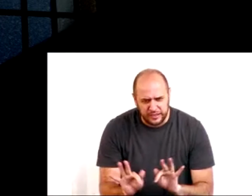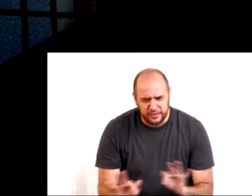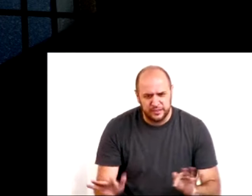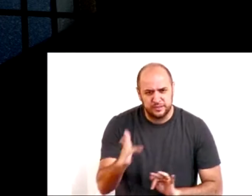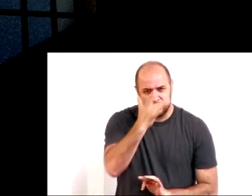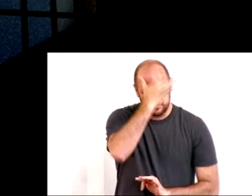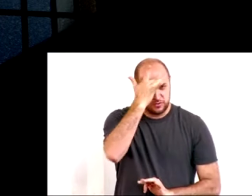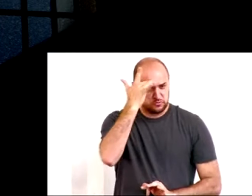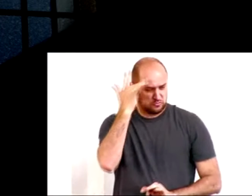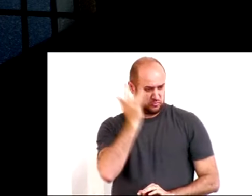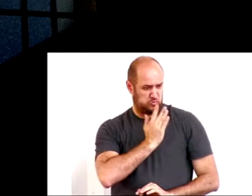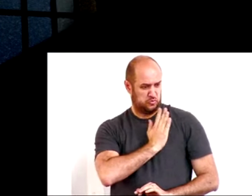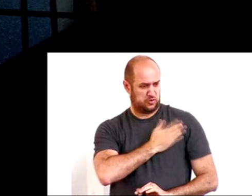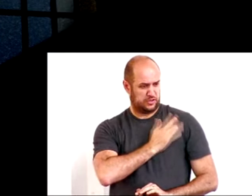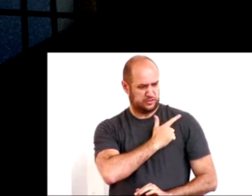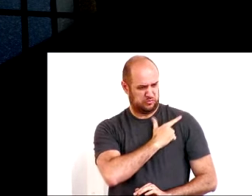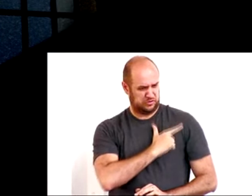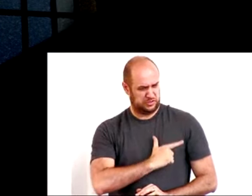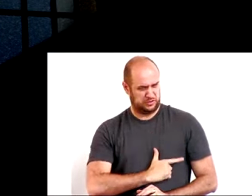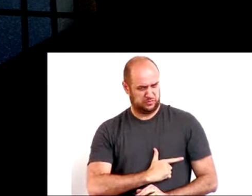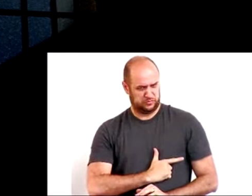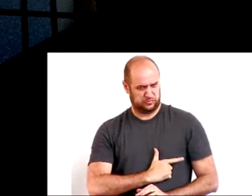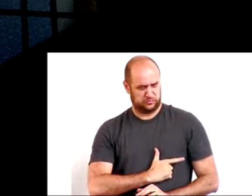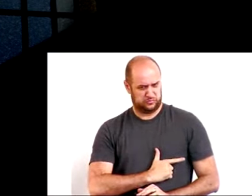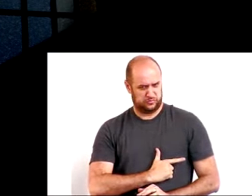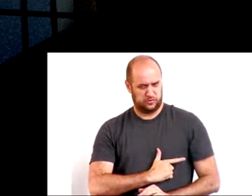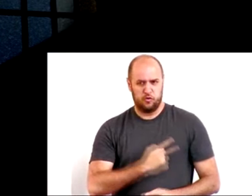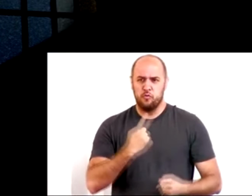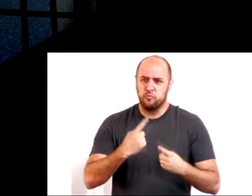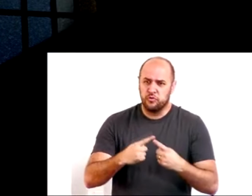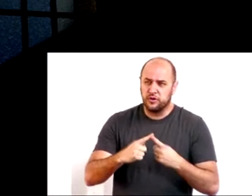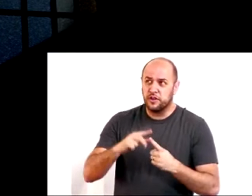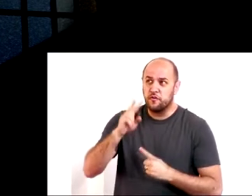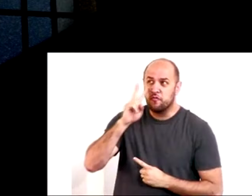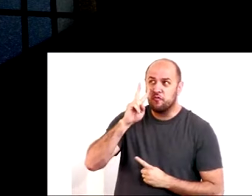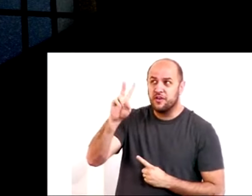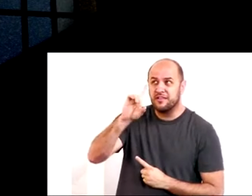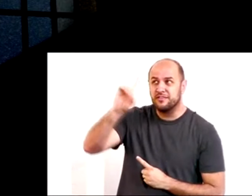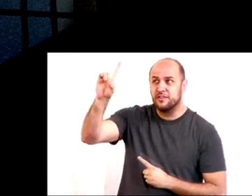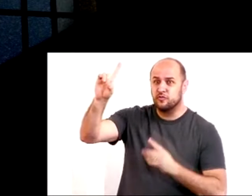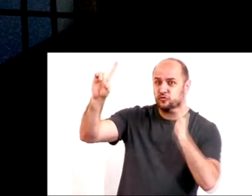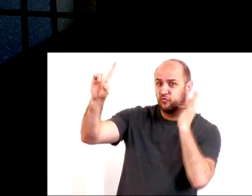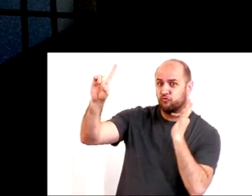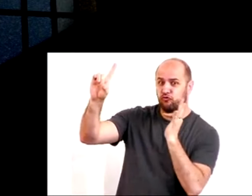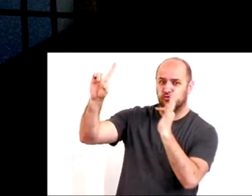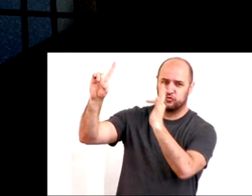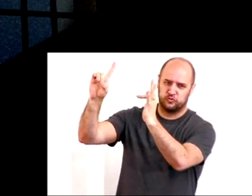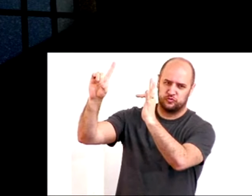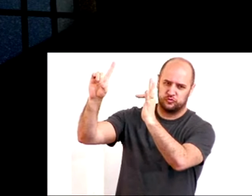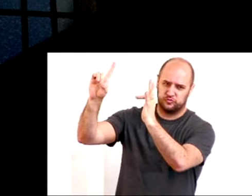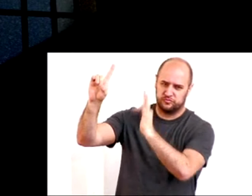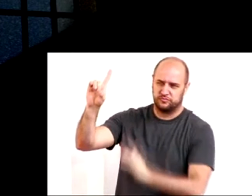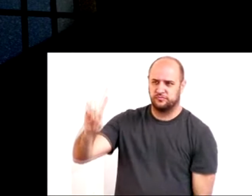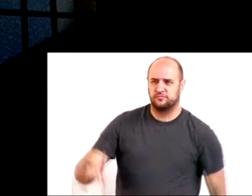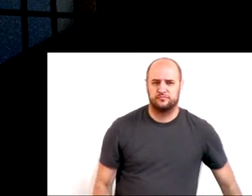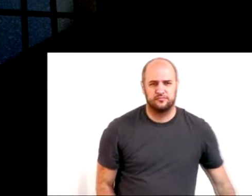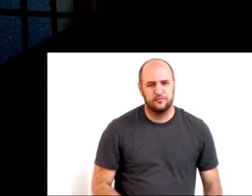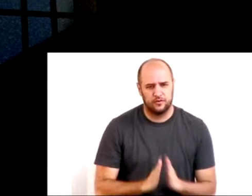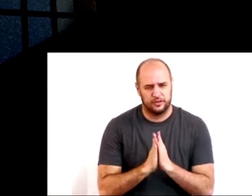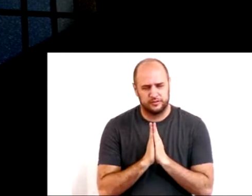Bem-aventurados os limpos de coração, porque verão a Deus. Vamos orar mais um